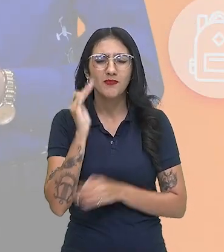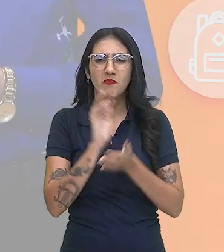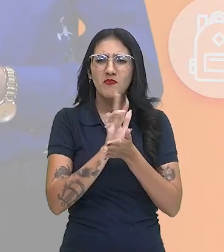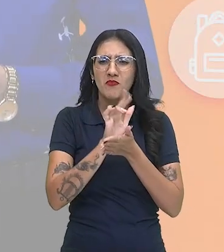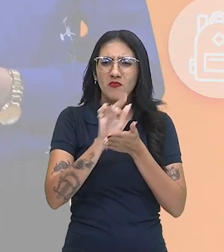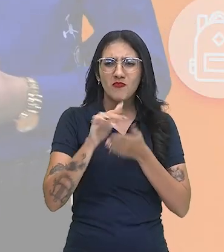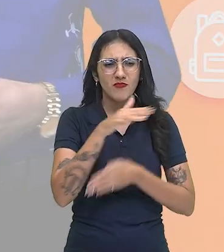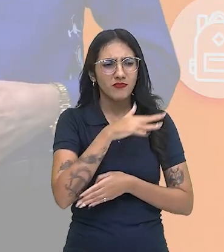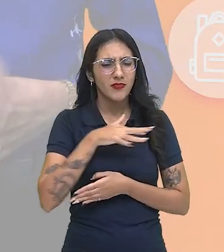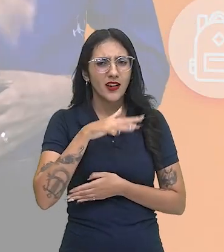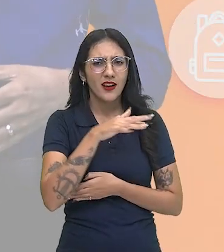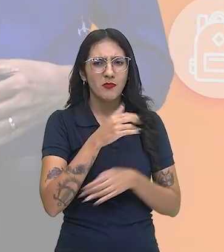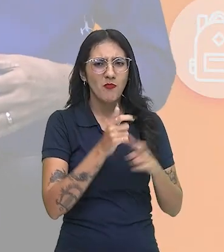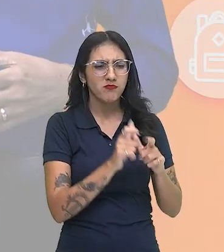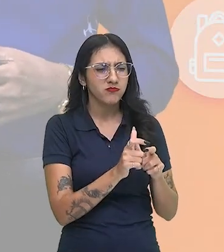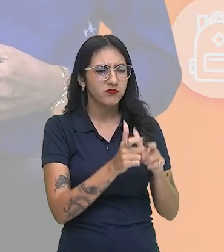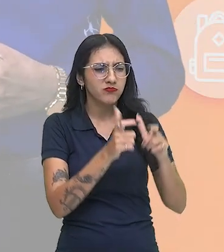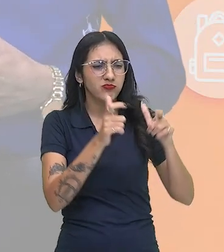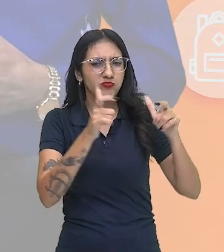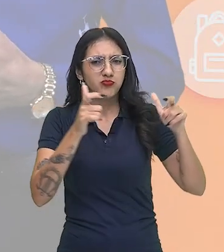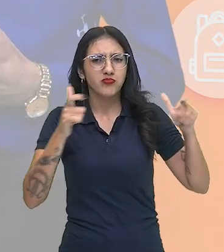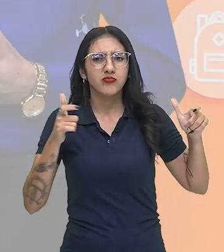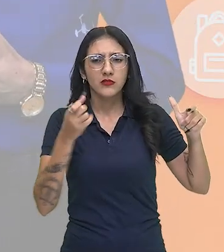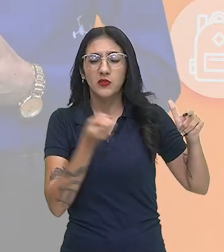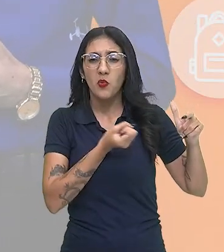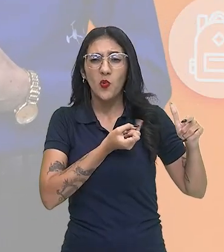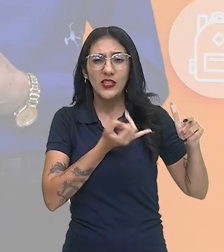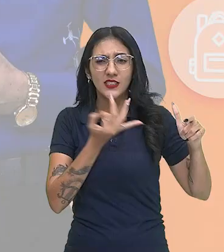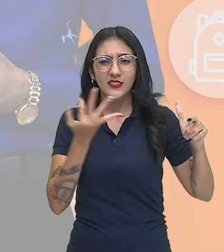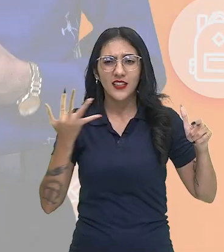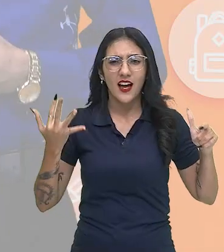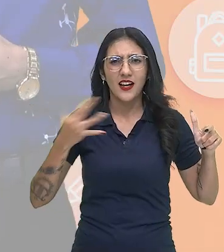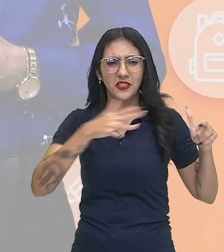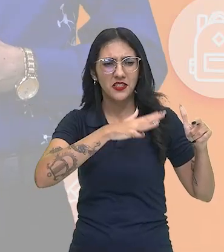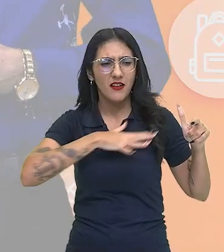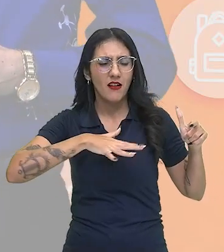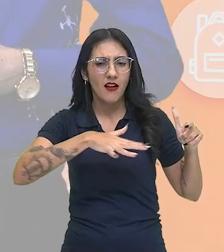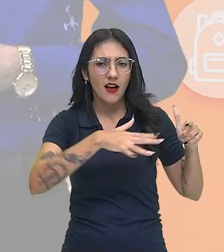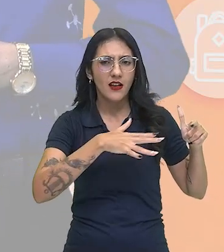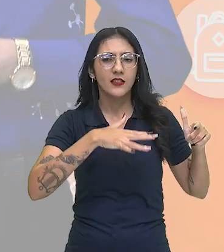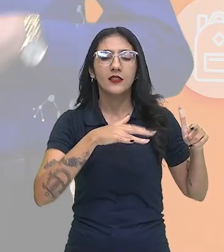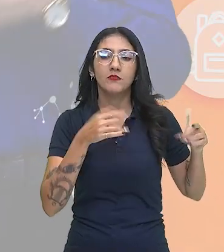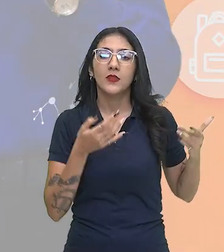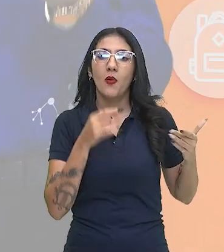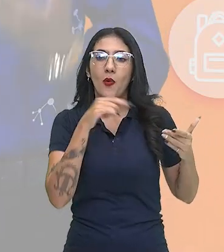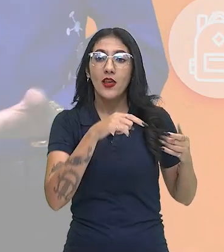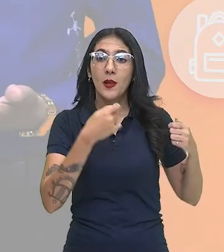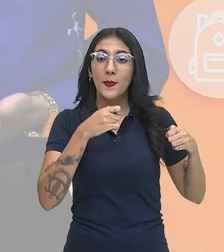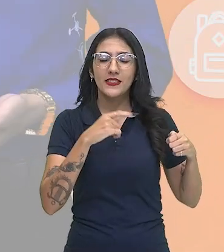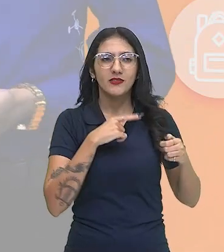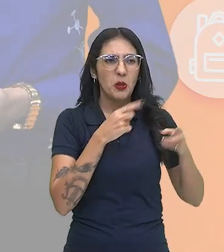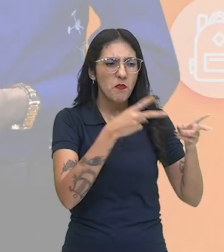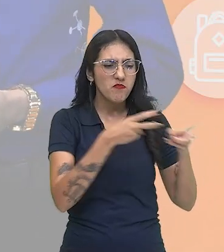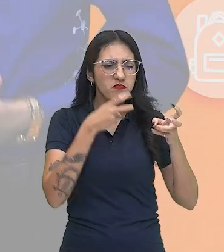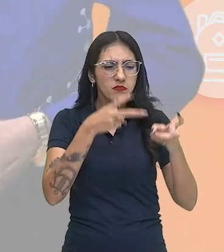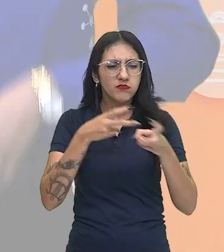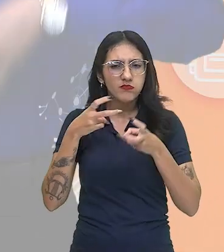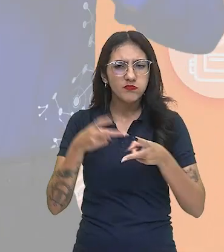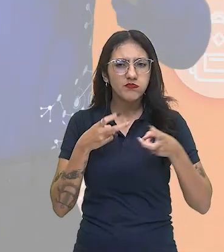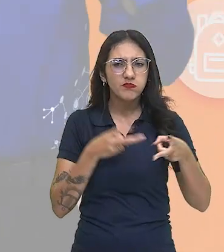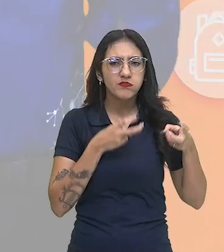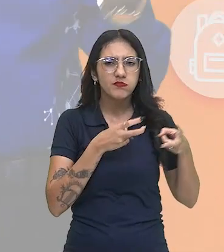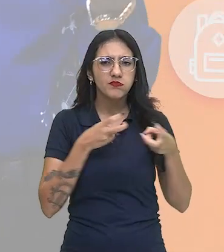vasta região, uma grande quantidade de terra tinha que ser explorada para